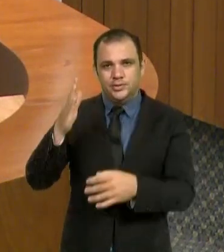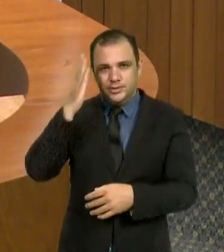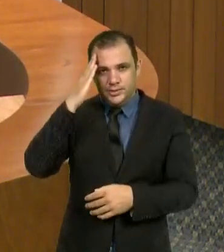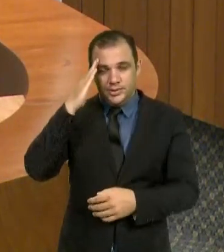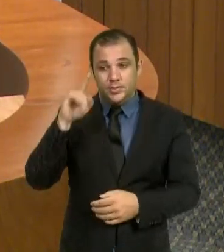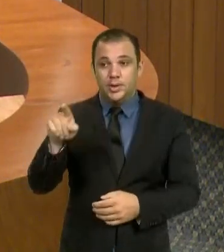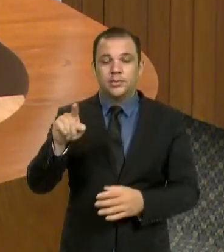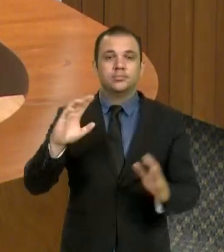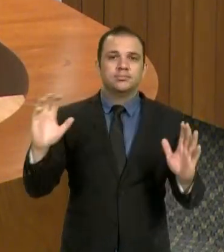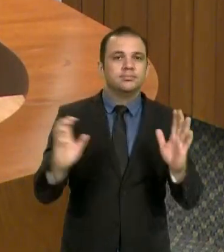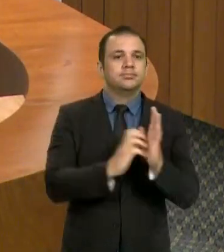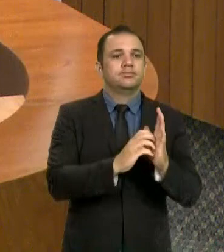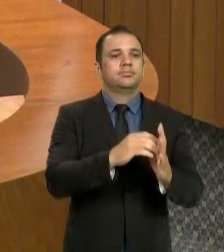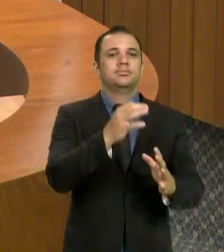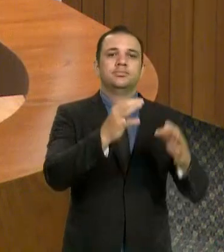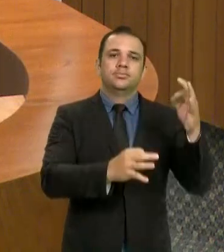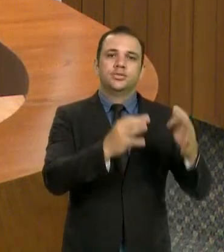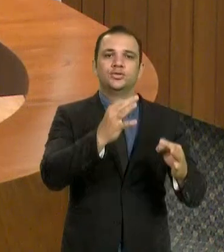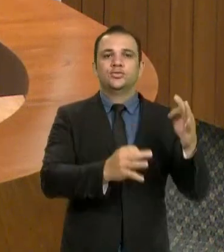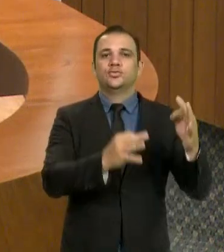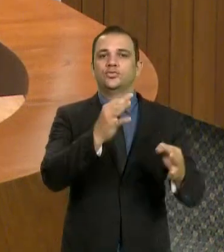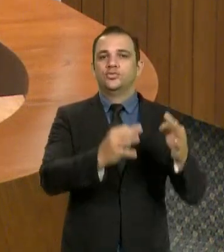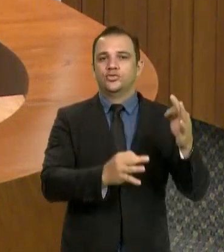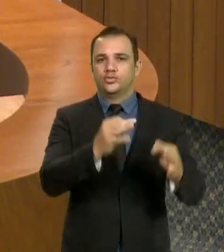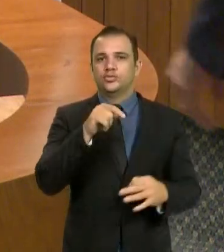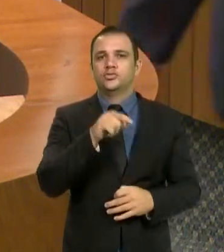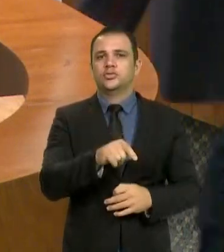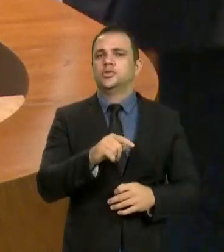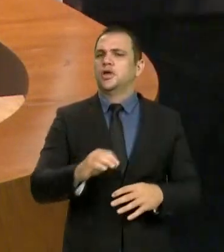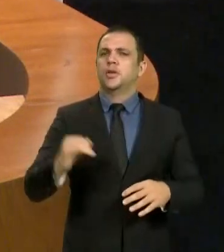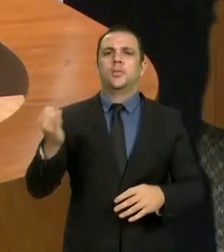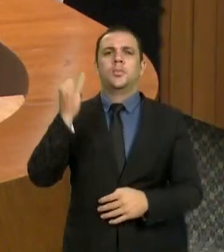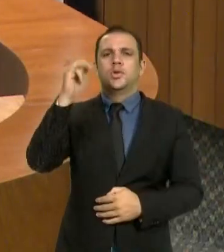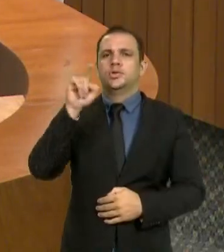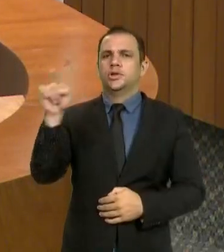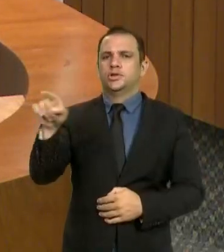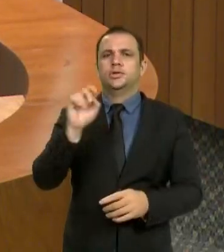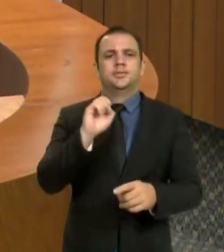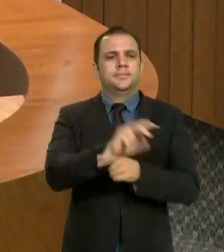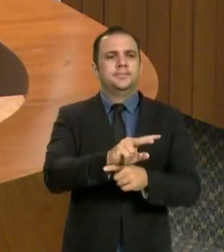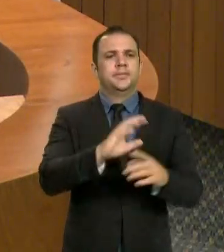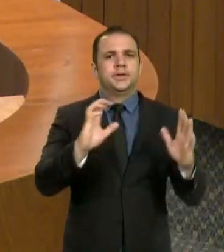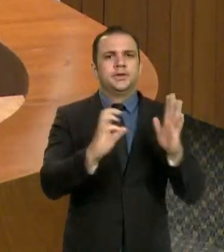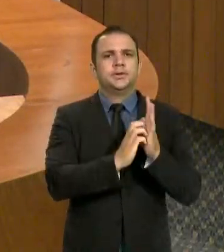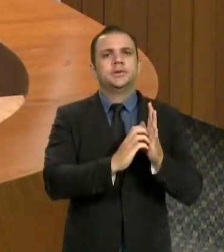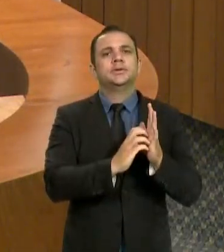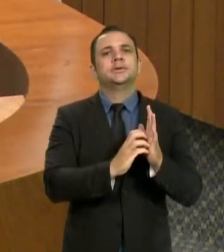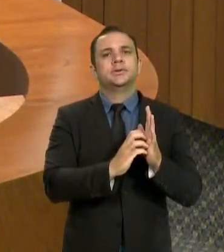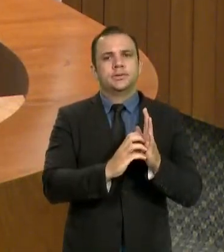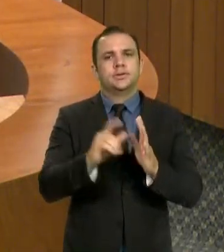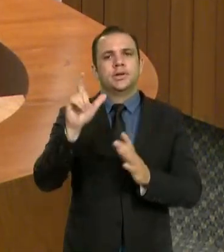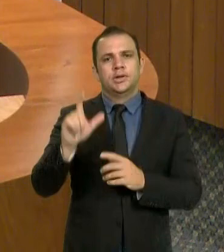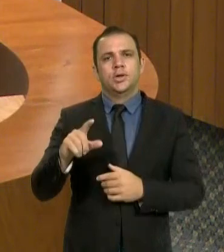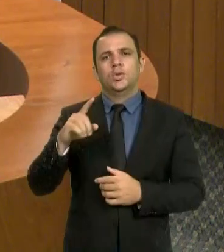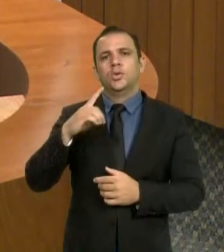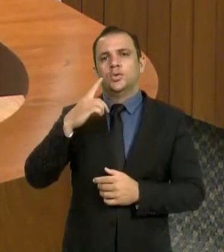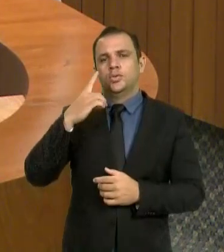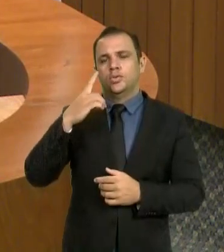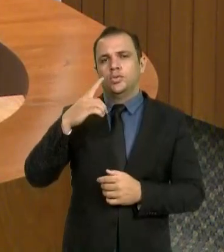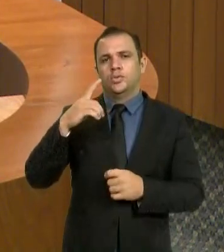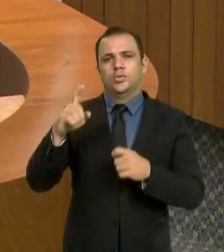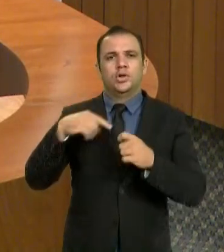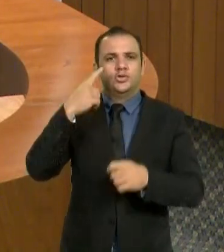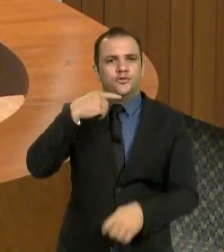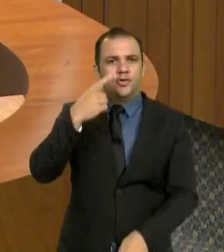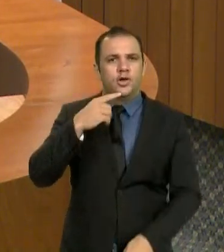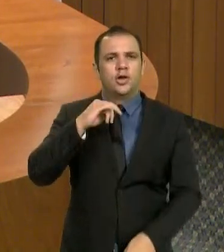cargo desse da sua profissão. E o doutor Gonçalo chegou, hoje é o membro efetivo do Tribunal